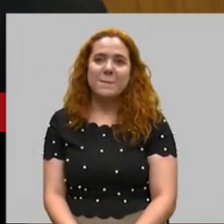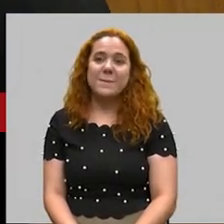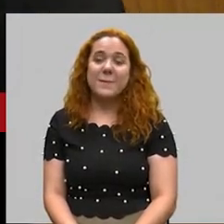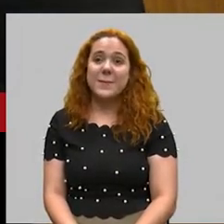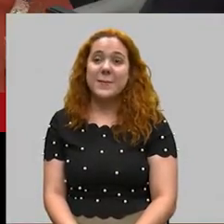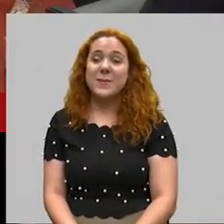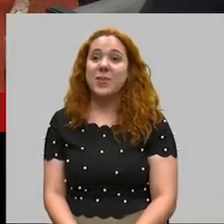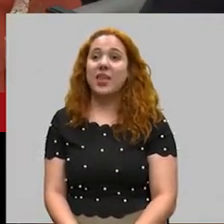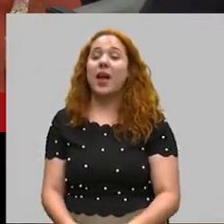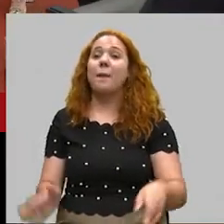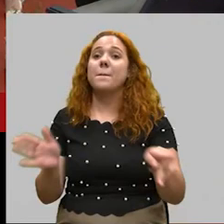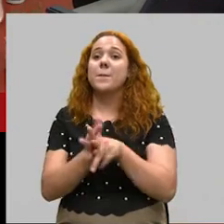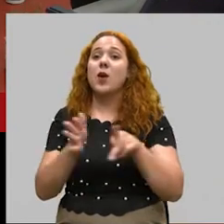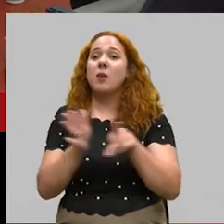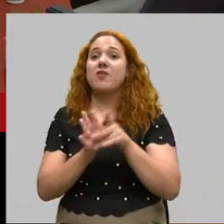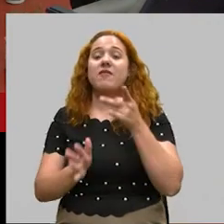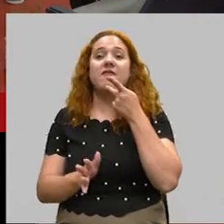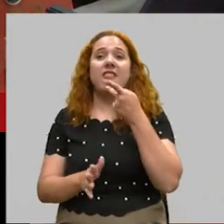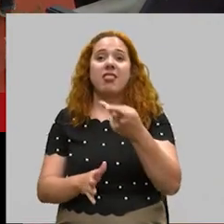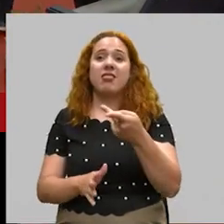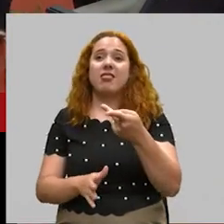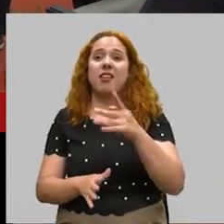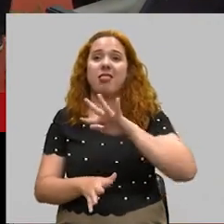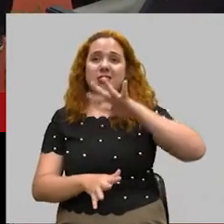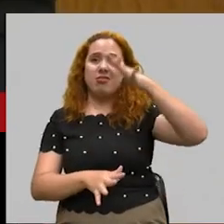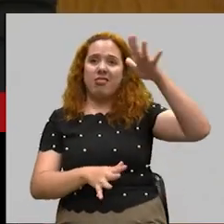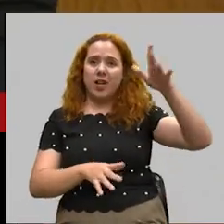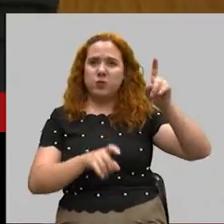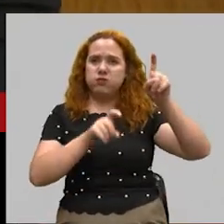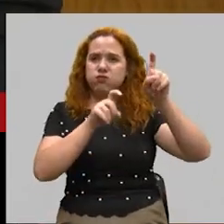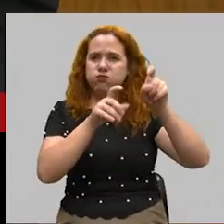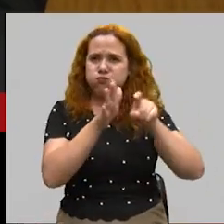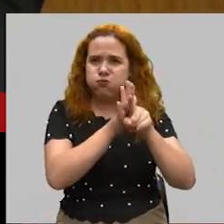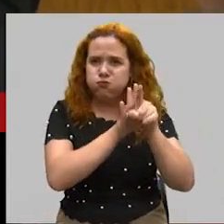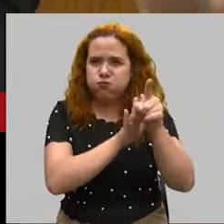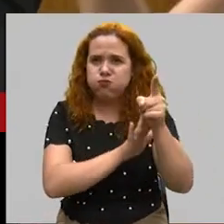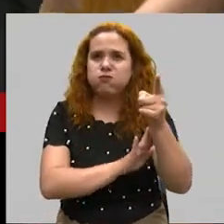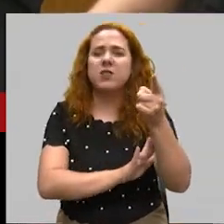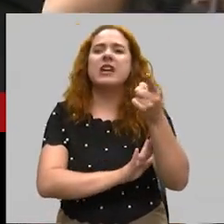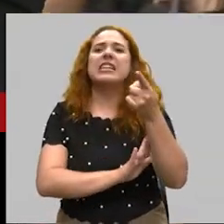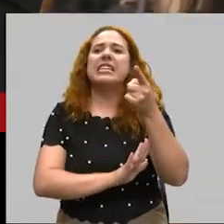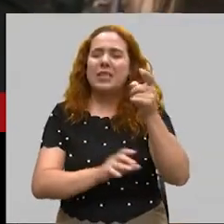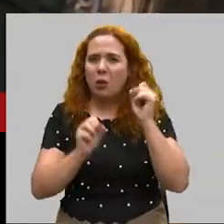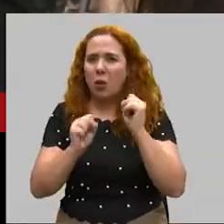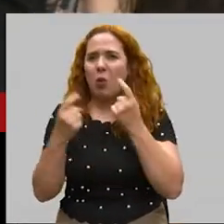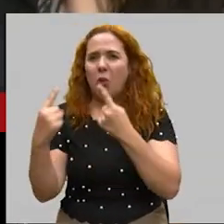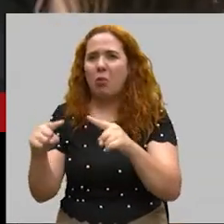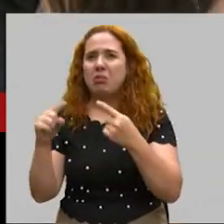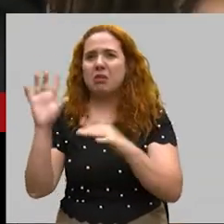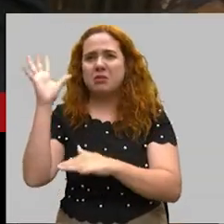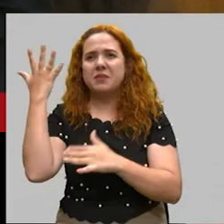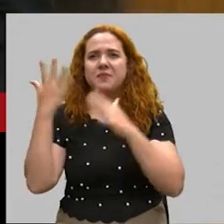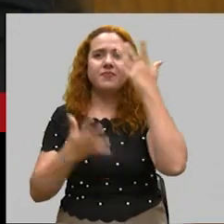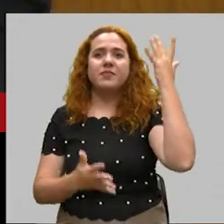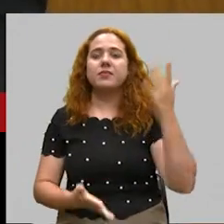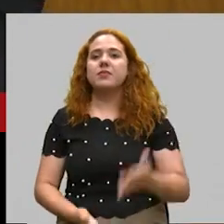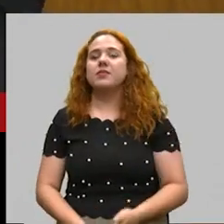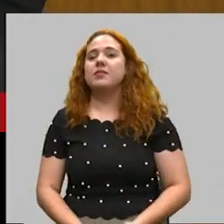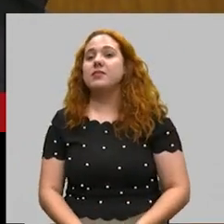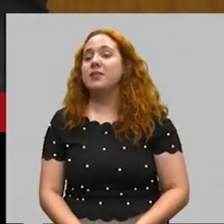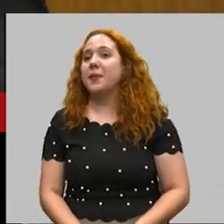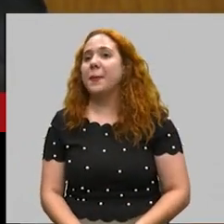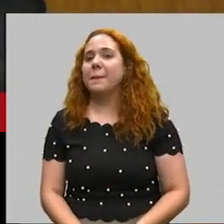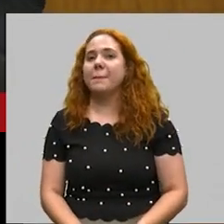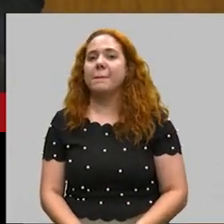mineração que exclui degrade mata vamos lá cadê a flou que tava ali mineração comeu e o